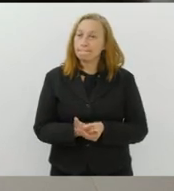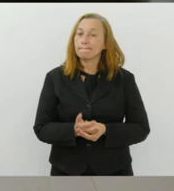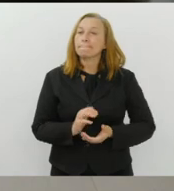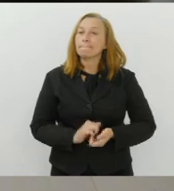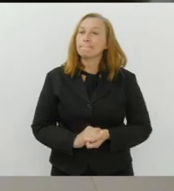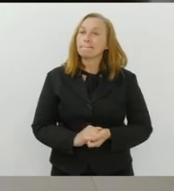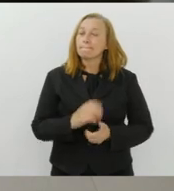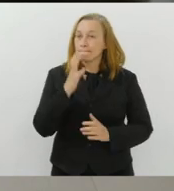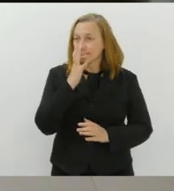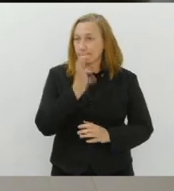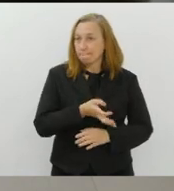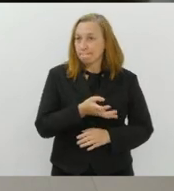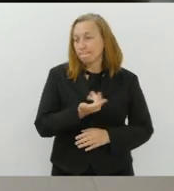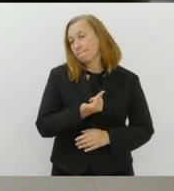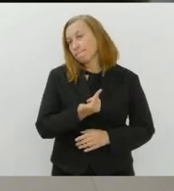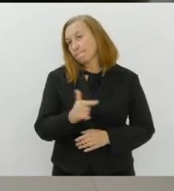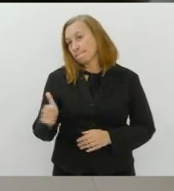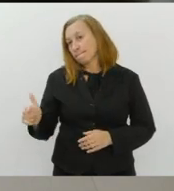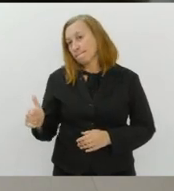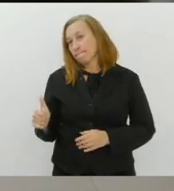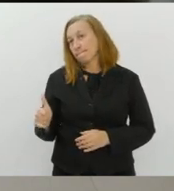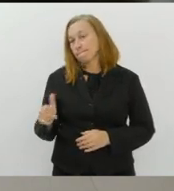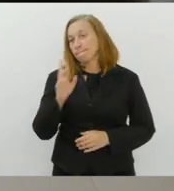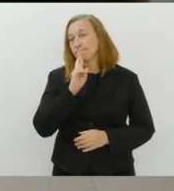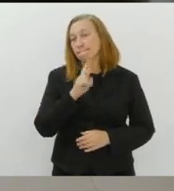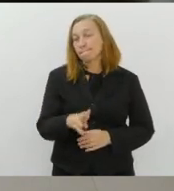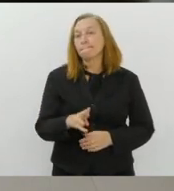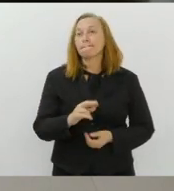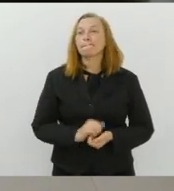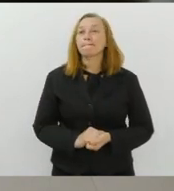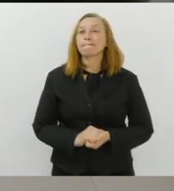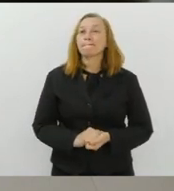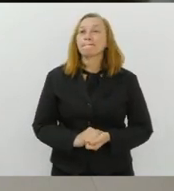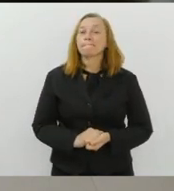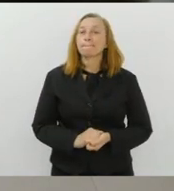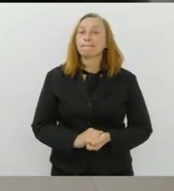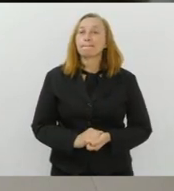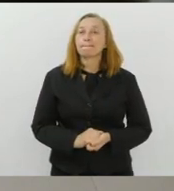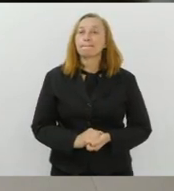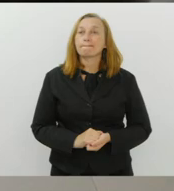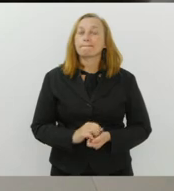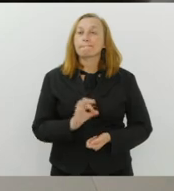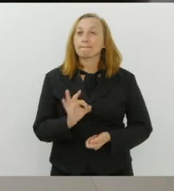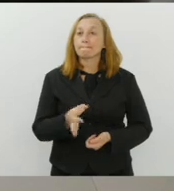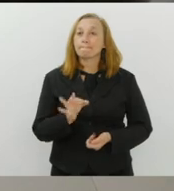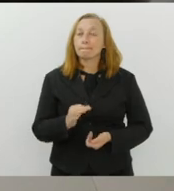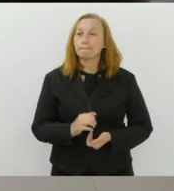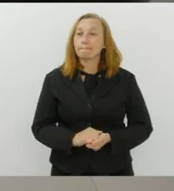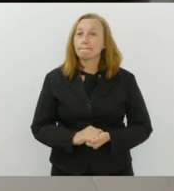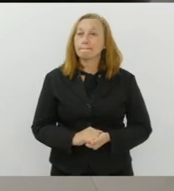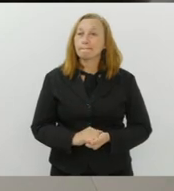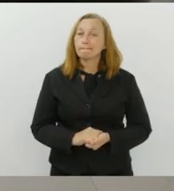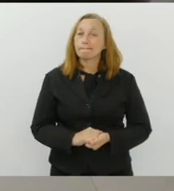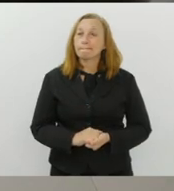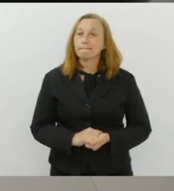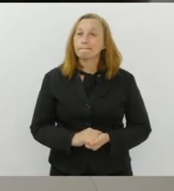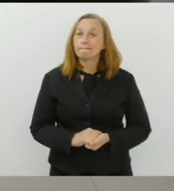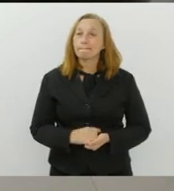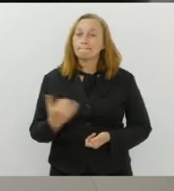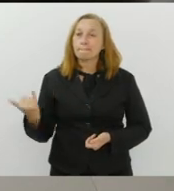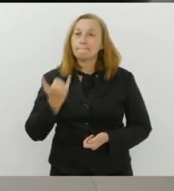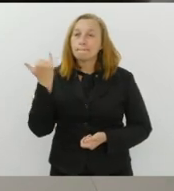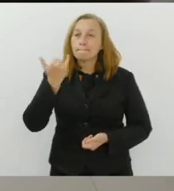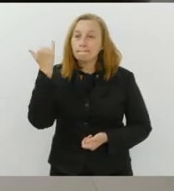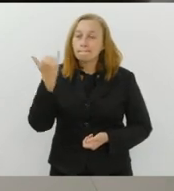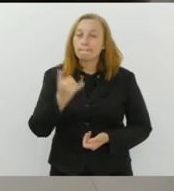em julgados e que não tem, não tem essa resposta. Né? Certamente, é, é importante que